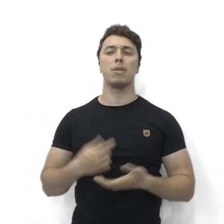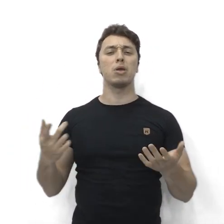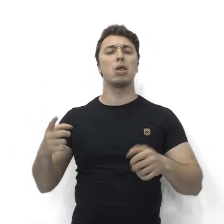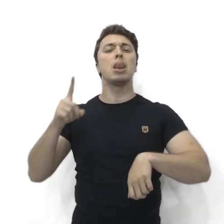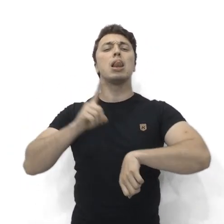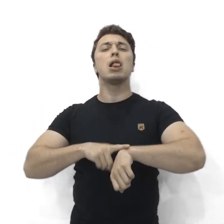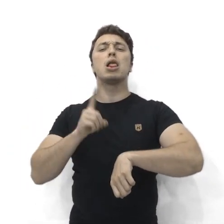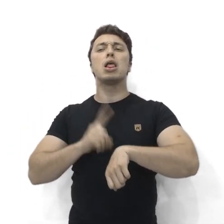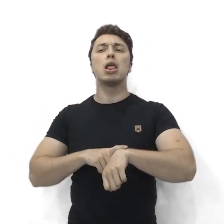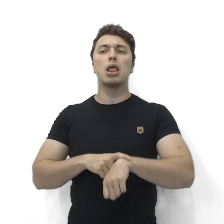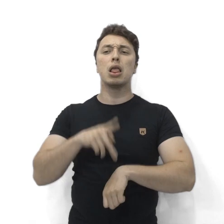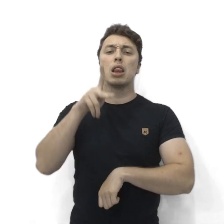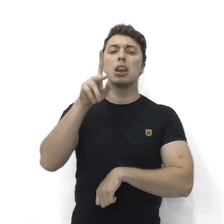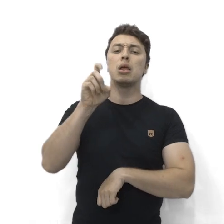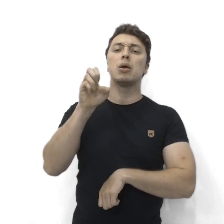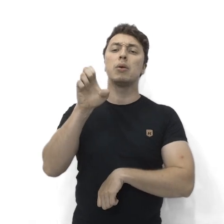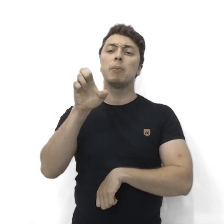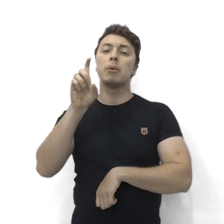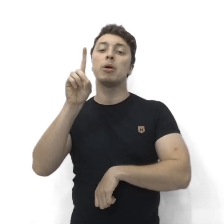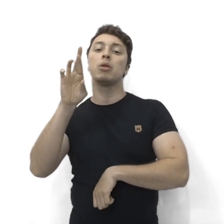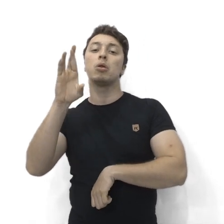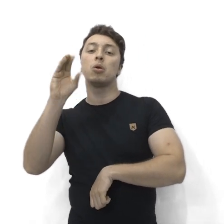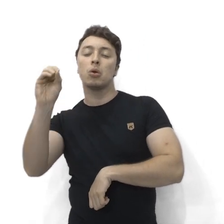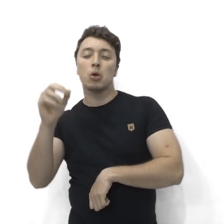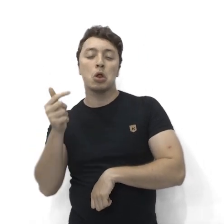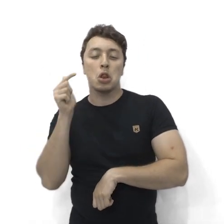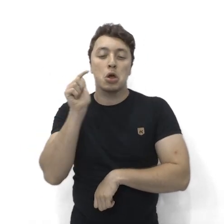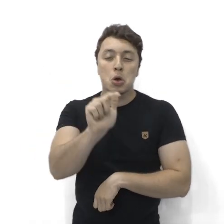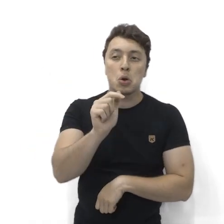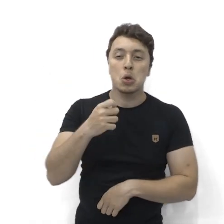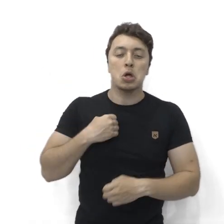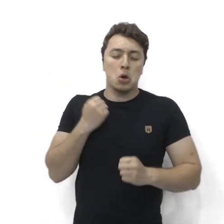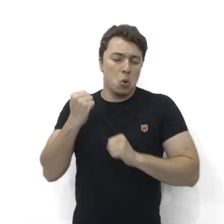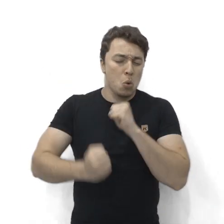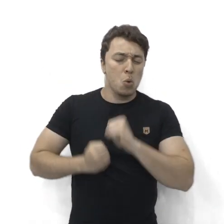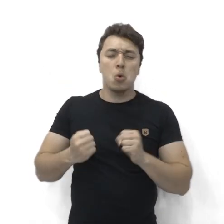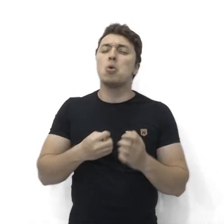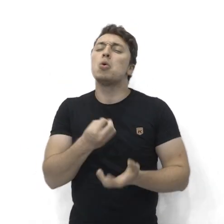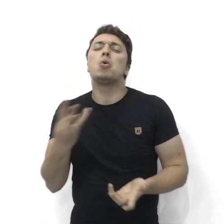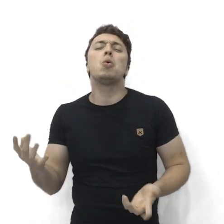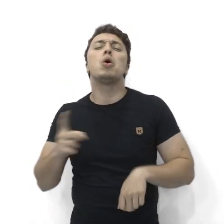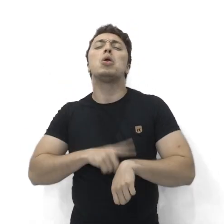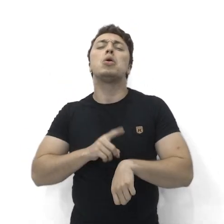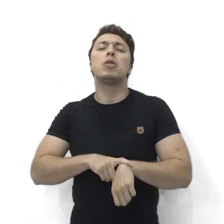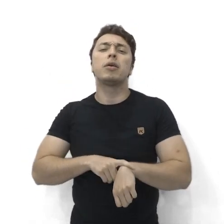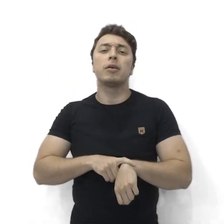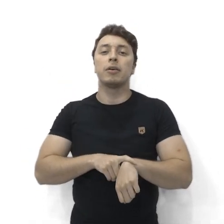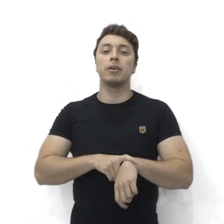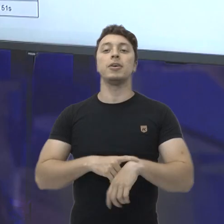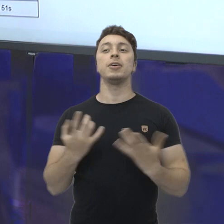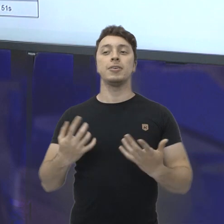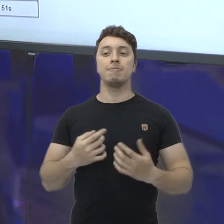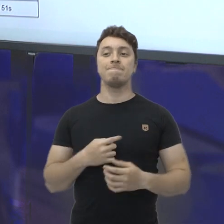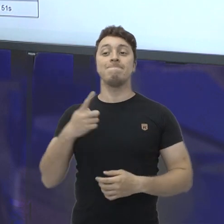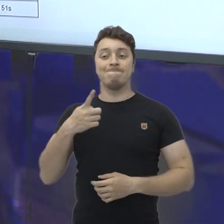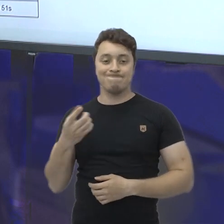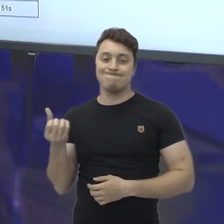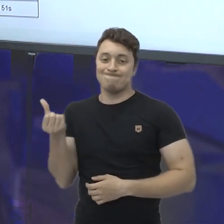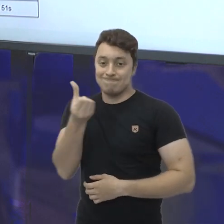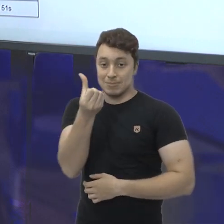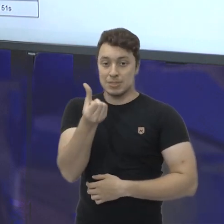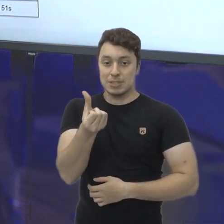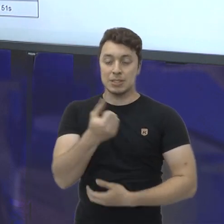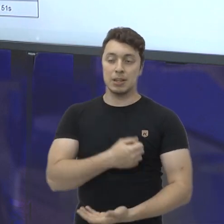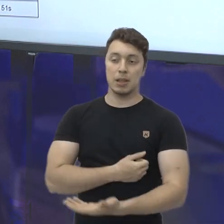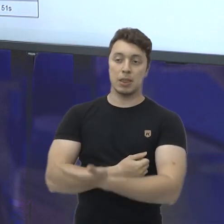Henrique conseguiu na corrida dos 10 quilômetros do Alto do Moura? Pedro Henrique ele está na 6ª